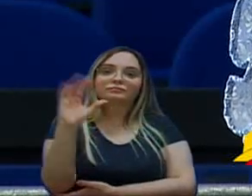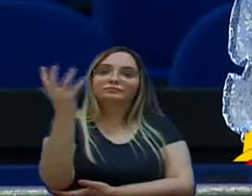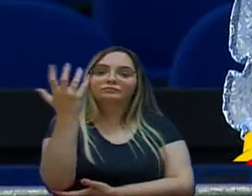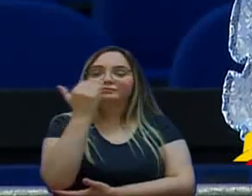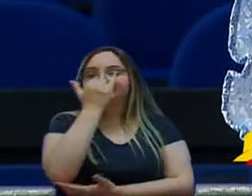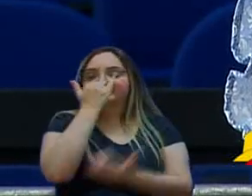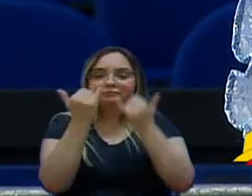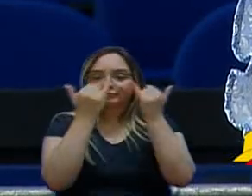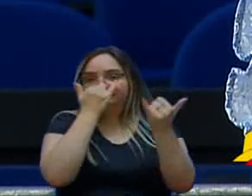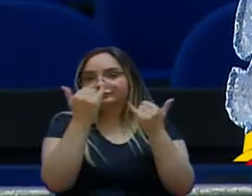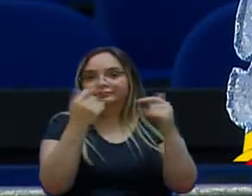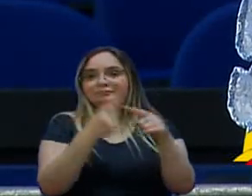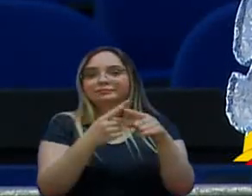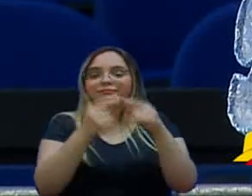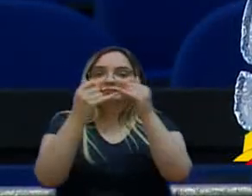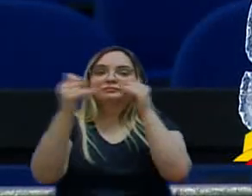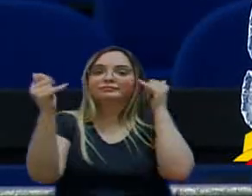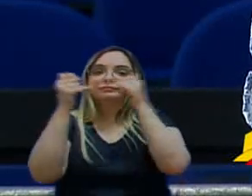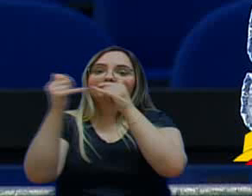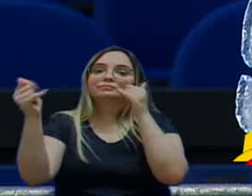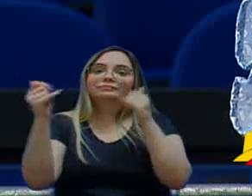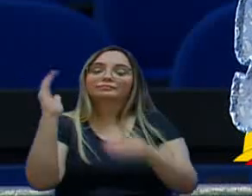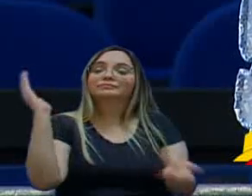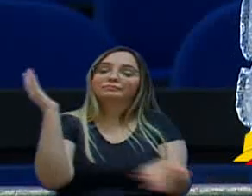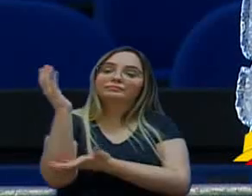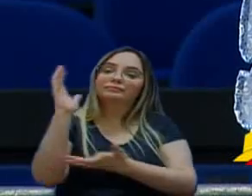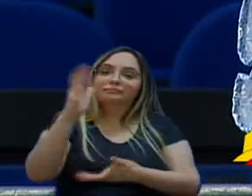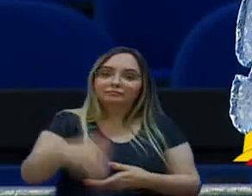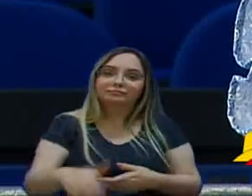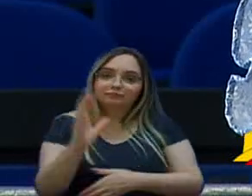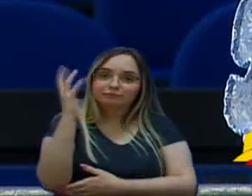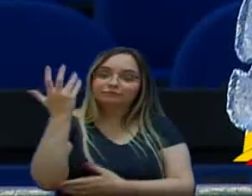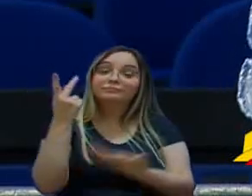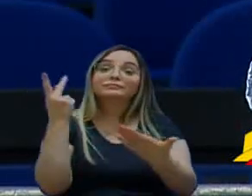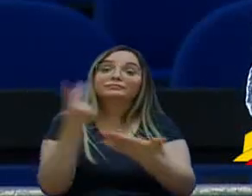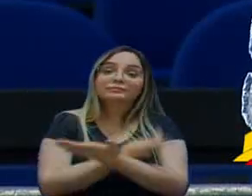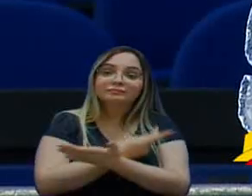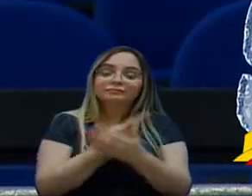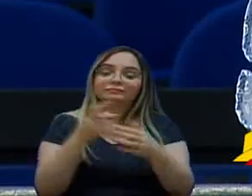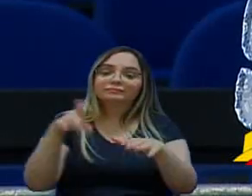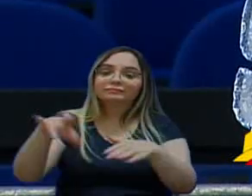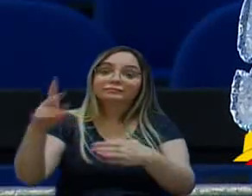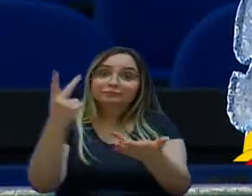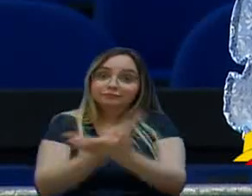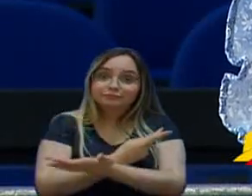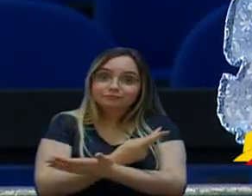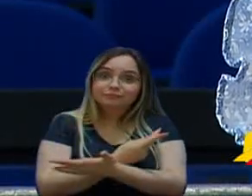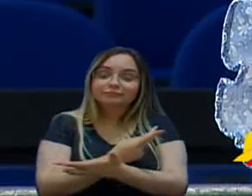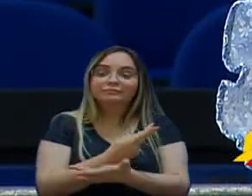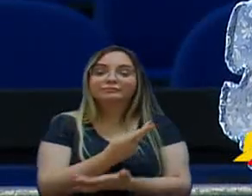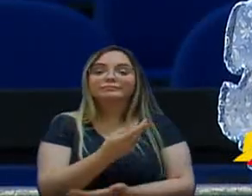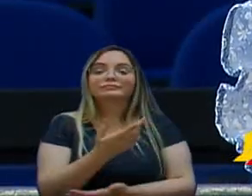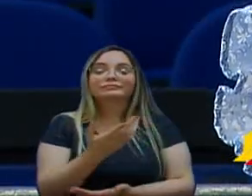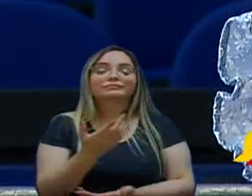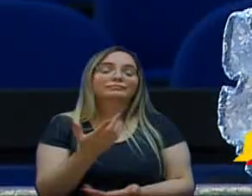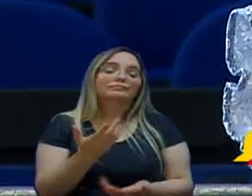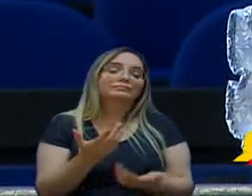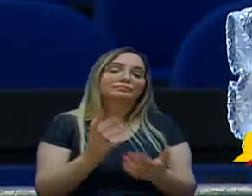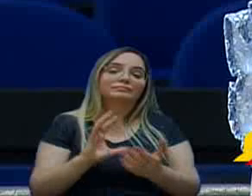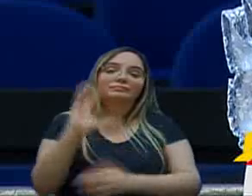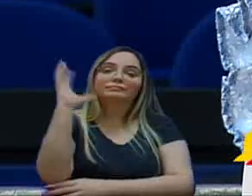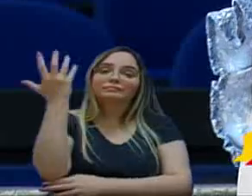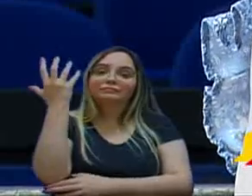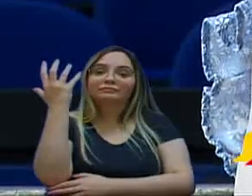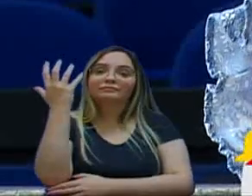da fiação elétrica. Aí eu corto a árvore, eu podo a árvore de forma errada, planto a árvore de forma incorreta, a